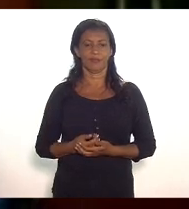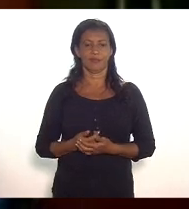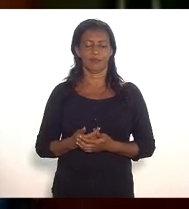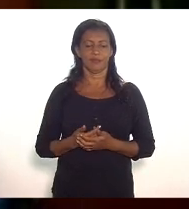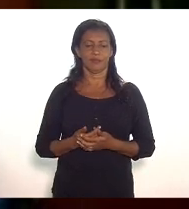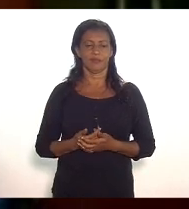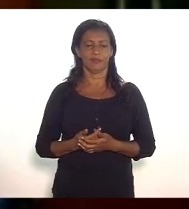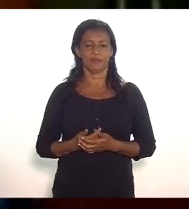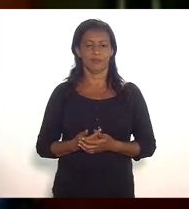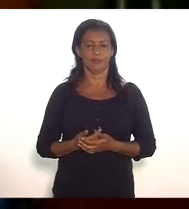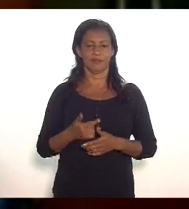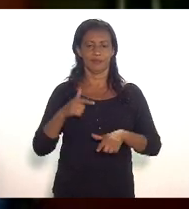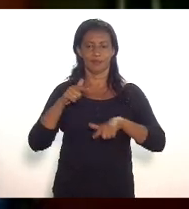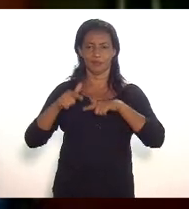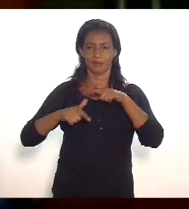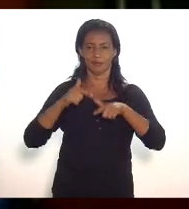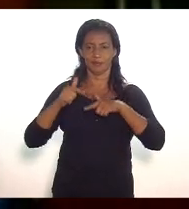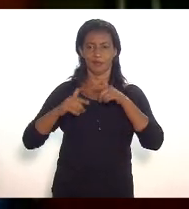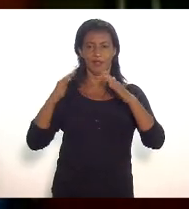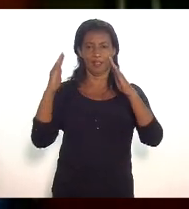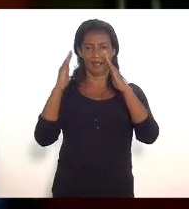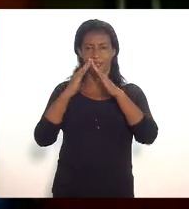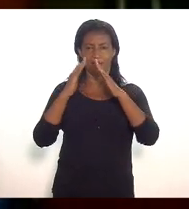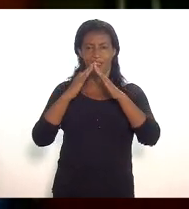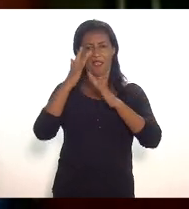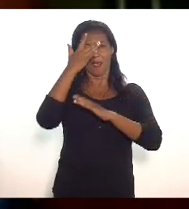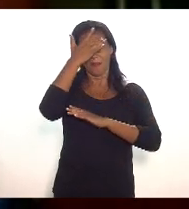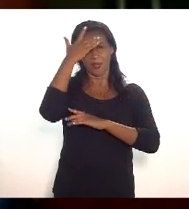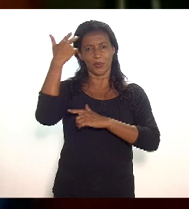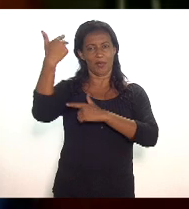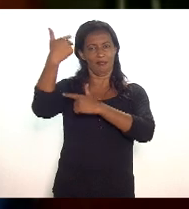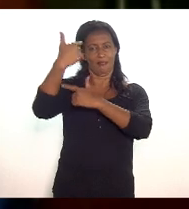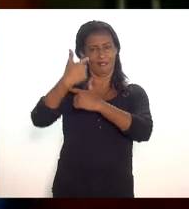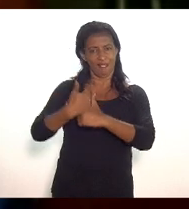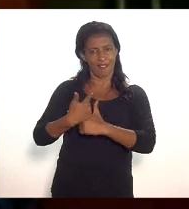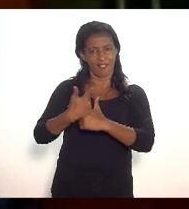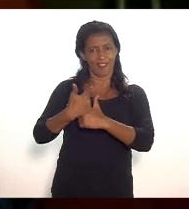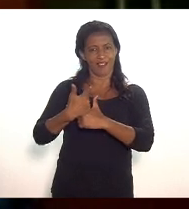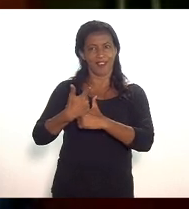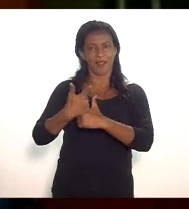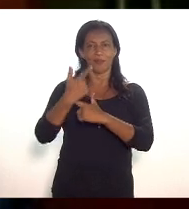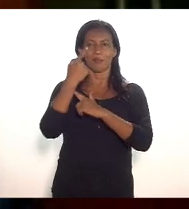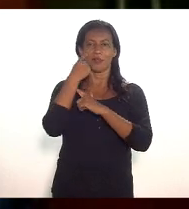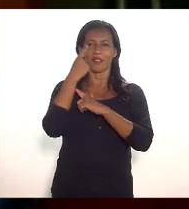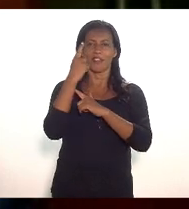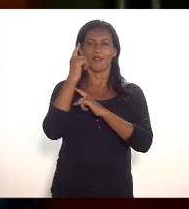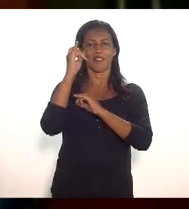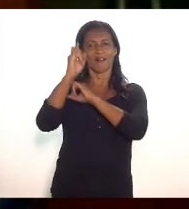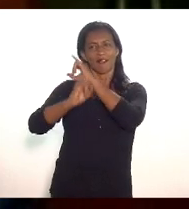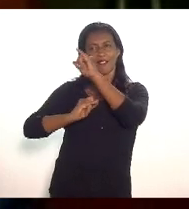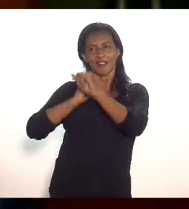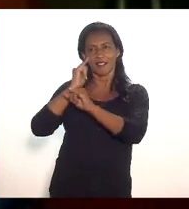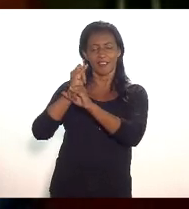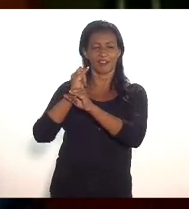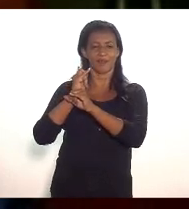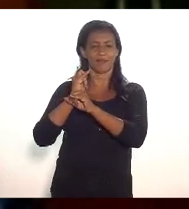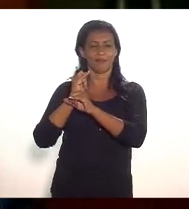casa, aqueles que nos assistem pela TV Alege, aqueles que nos acompanham pelas redes sociais.